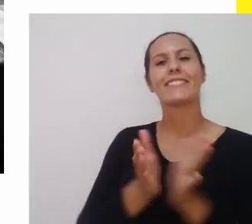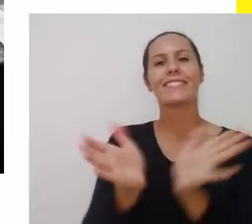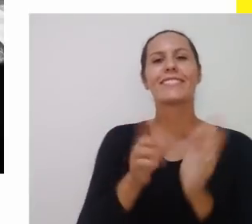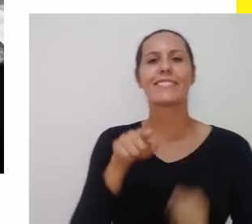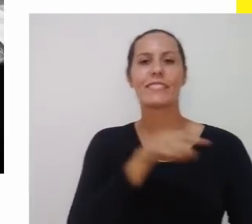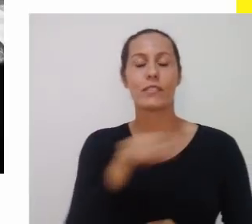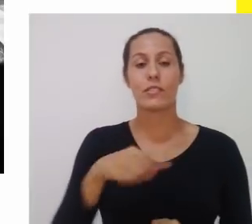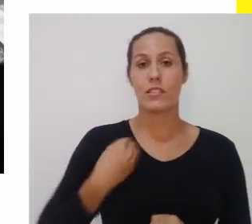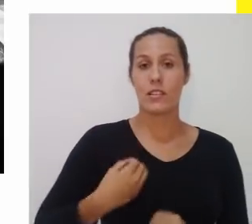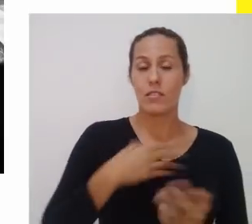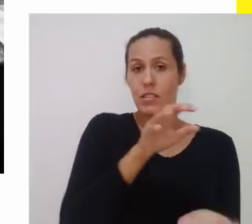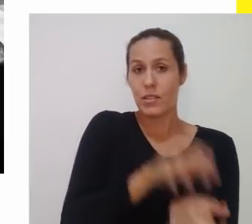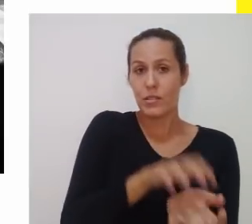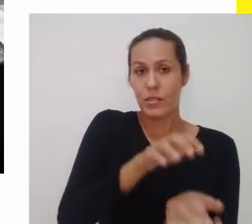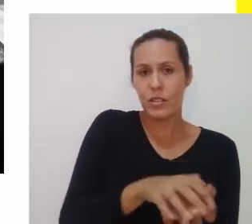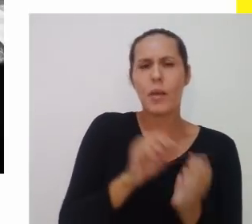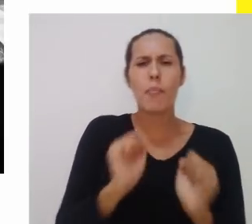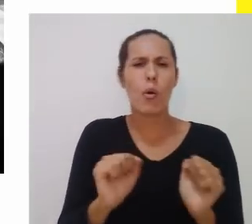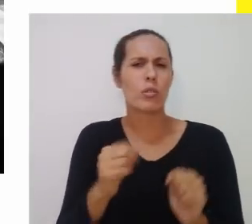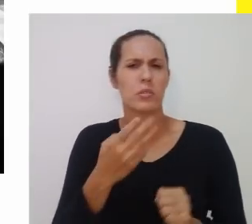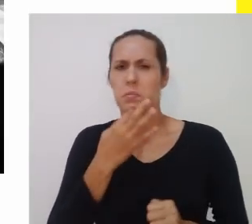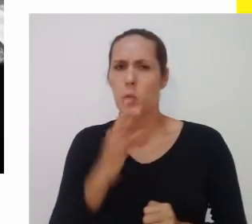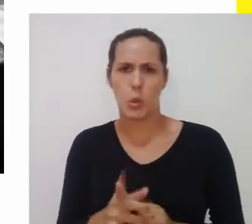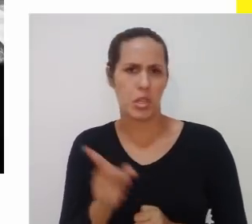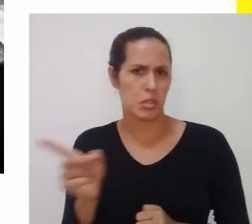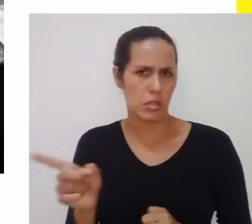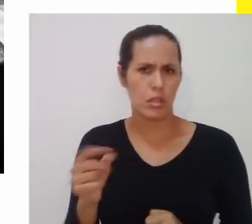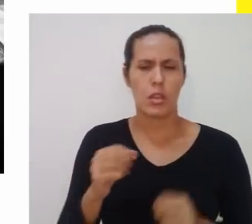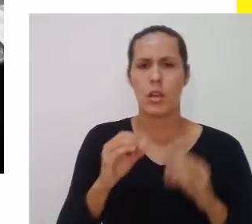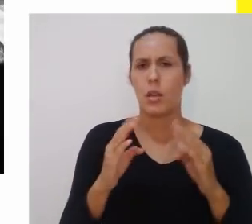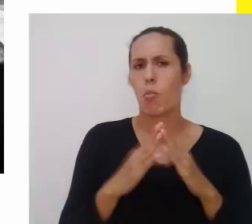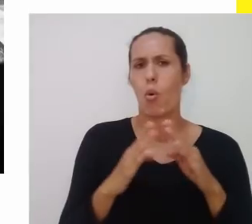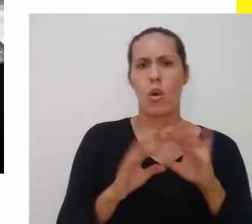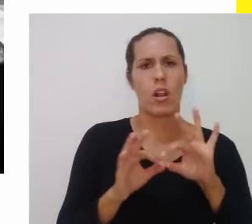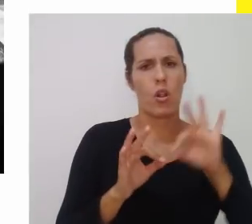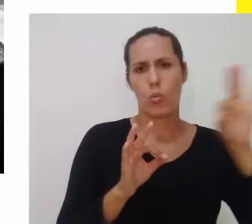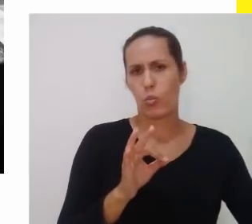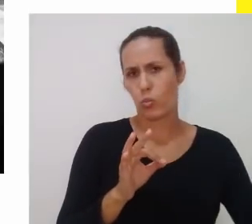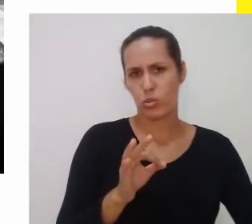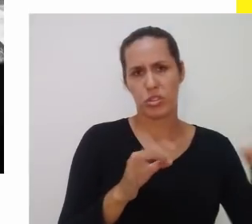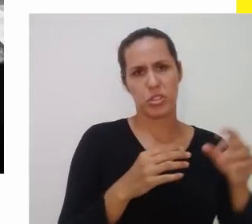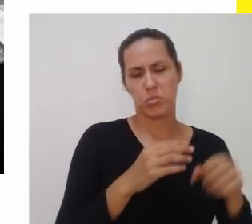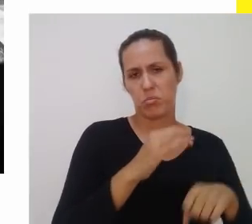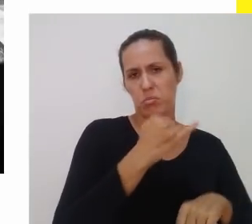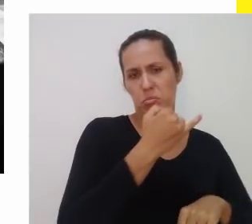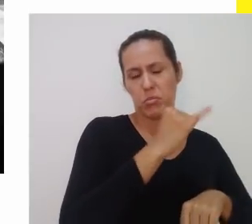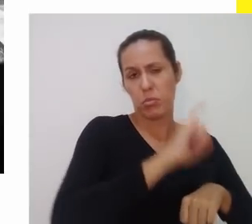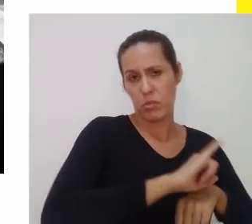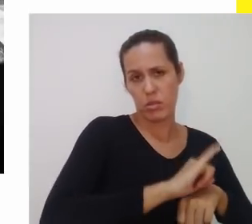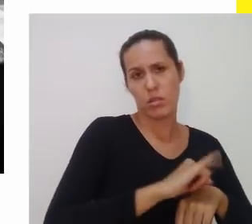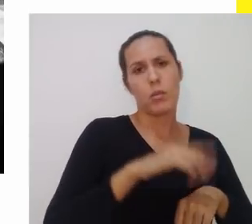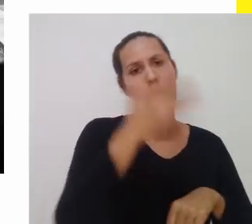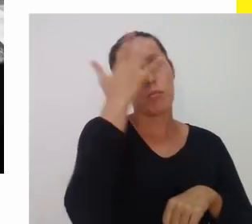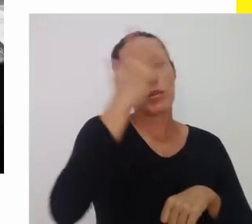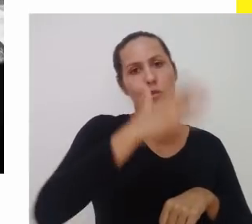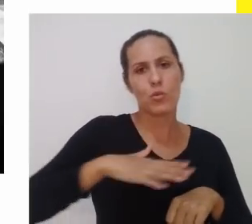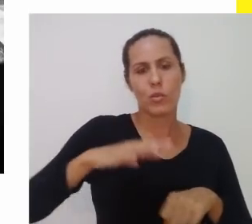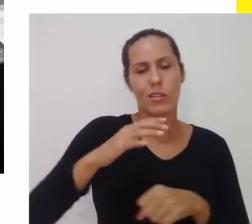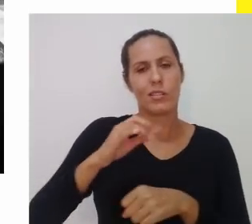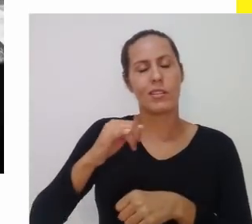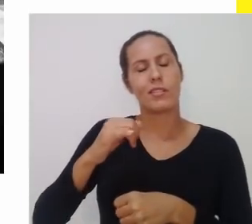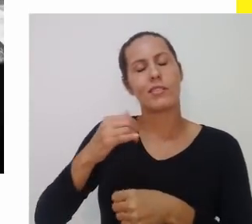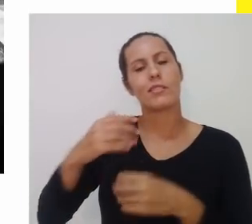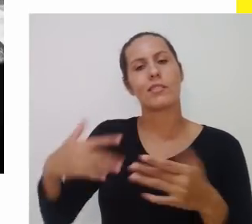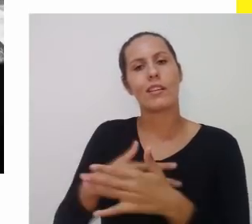em Camaragibe. E você que é do estado de Pernambuco pode não conhecer se você mora longe aqui da capital,